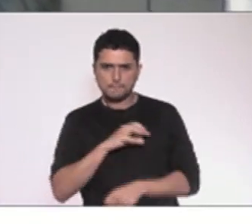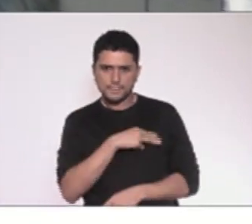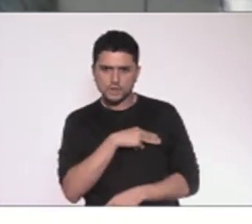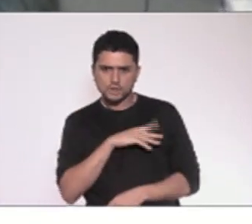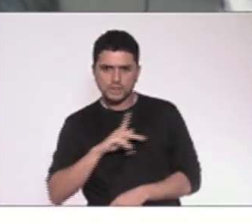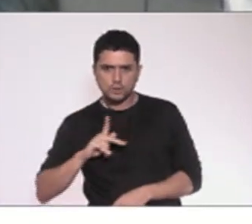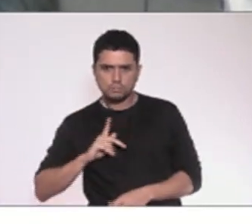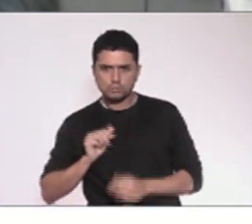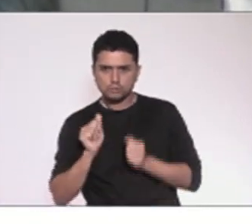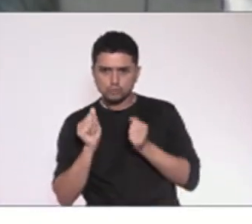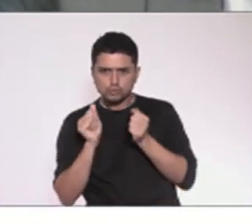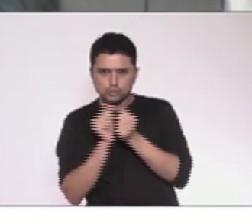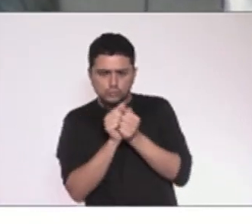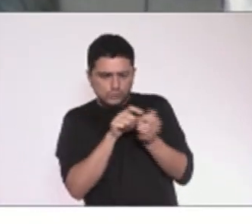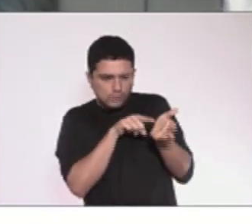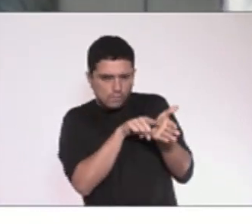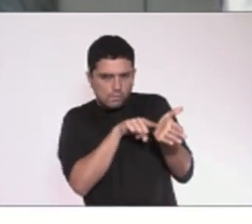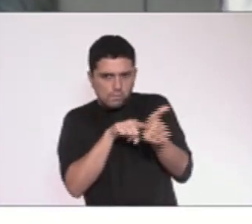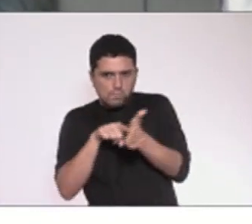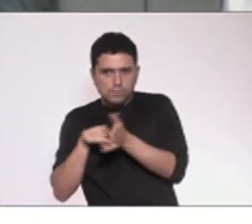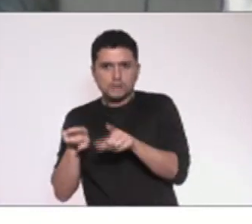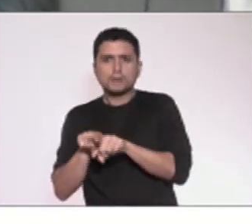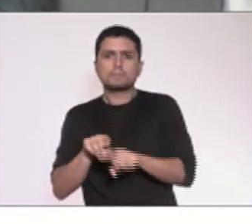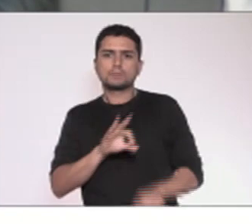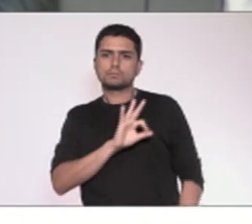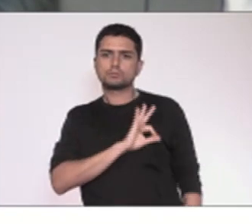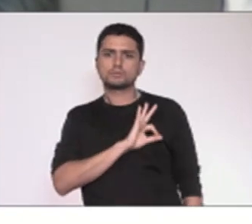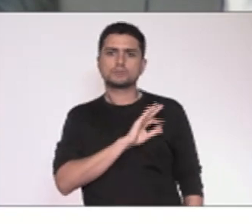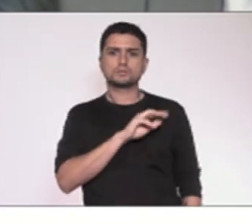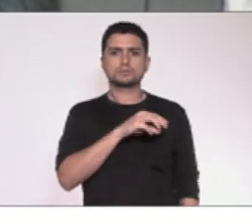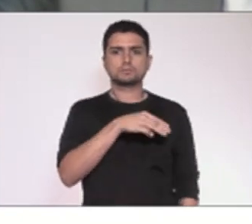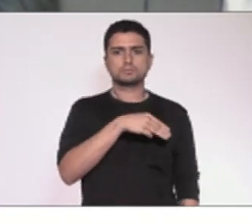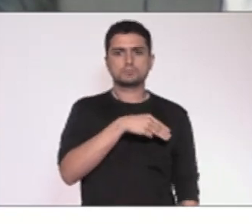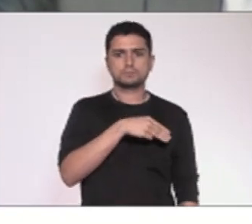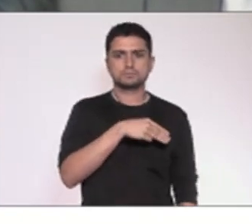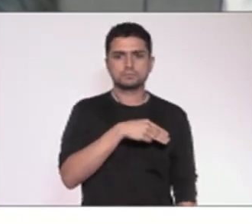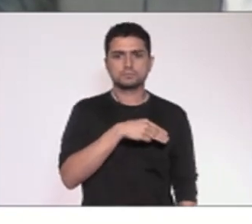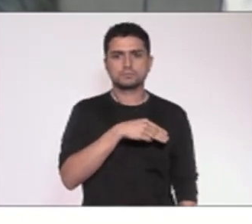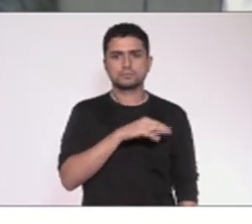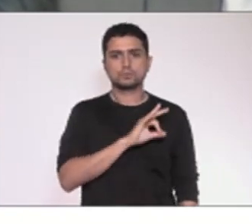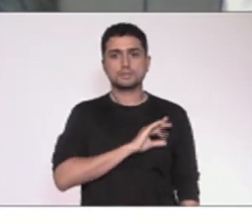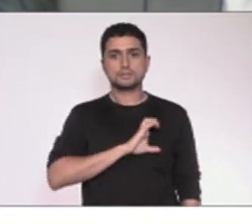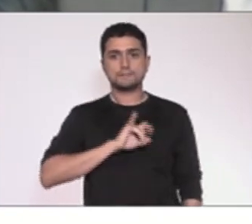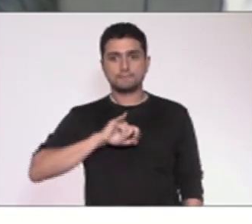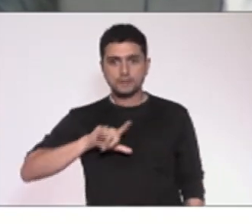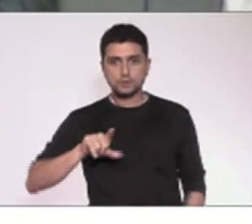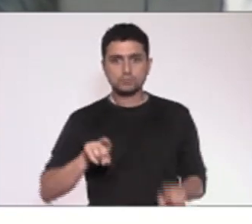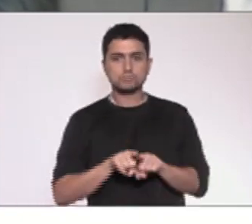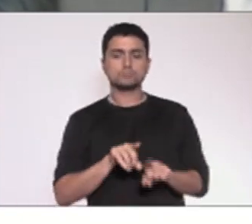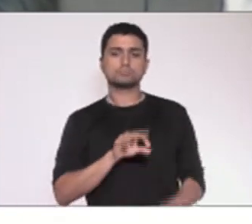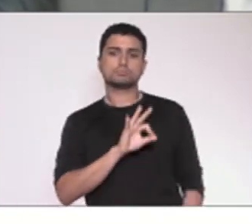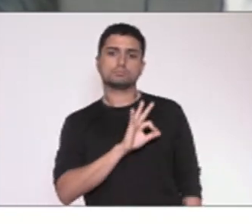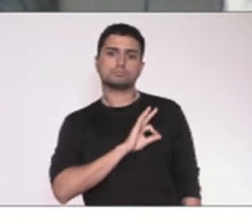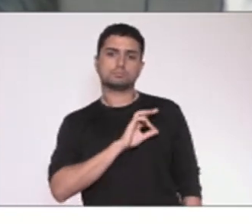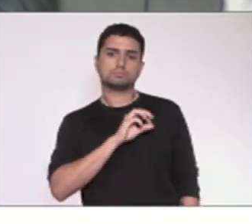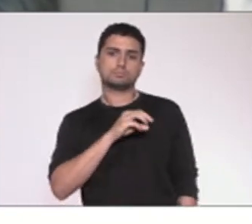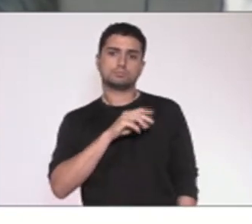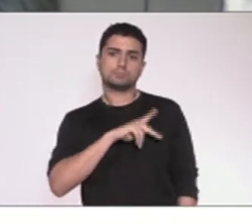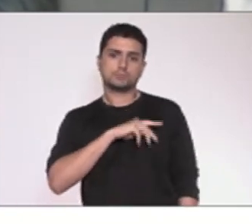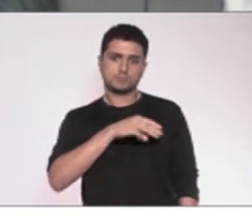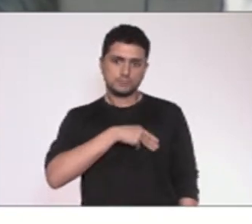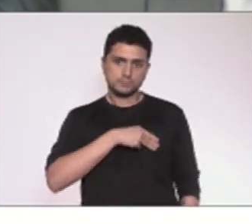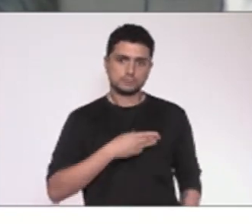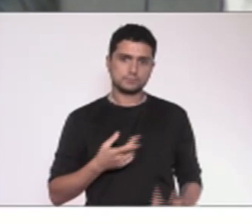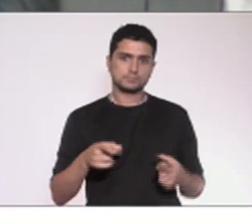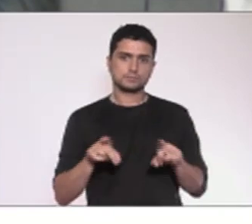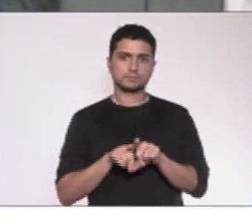Público e as polícias civil e militar são fundamentais nesse sentido. E com relação à doutora